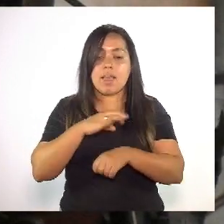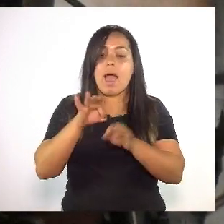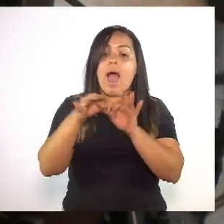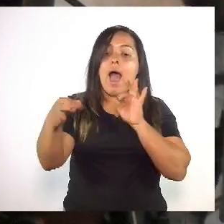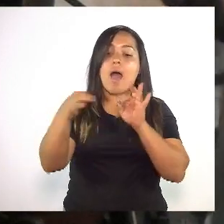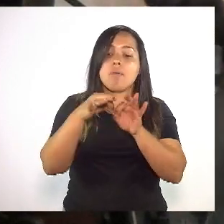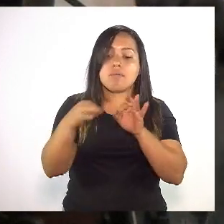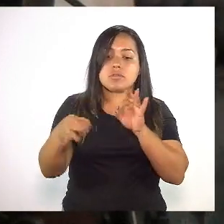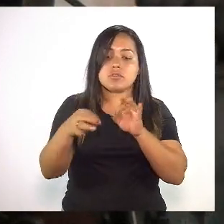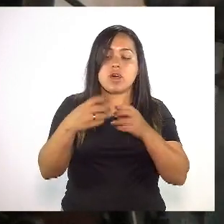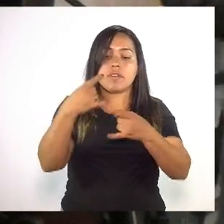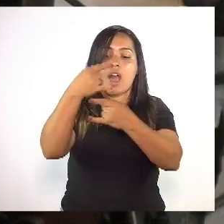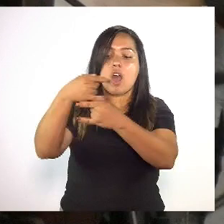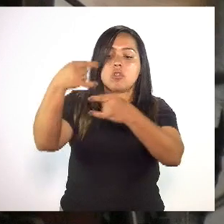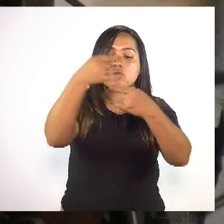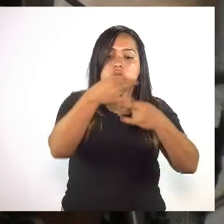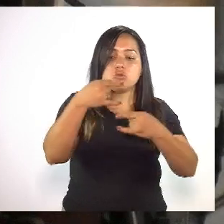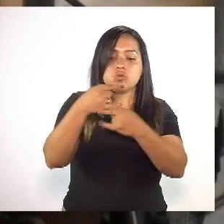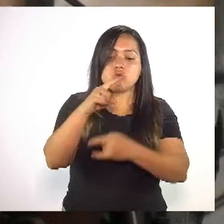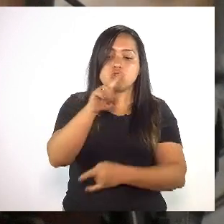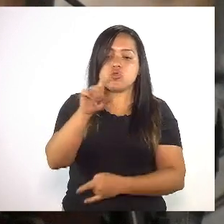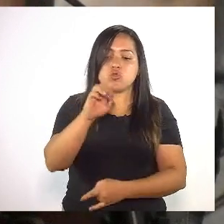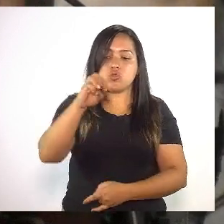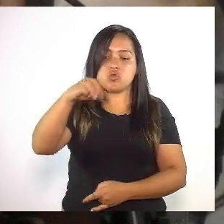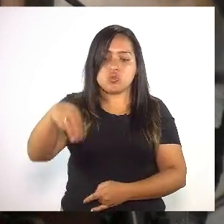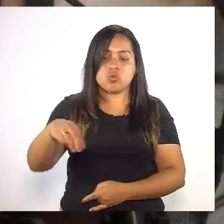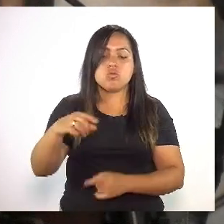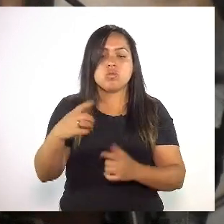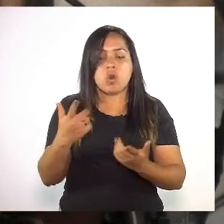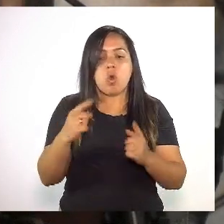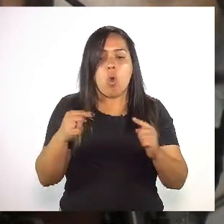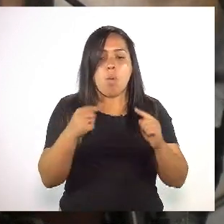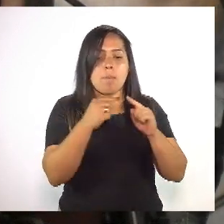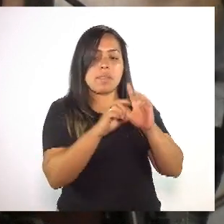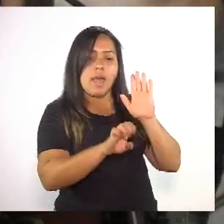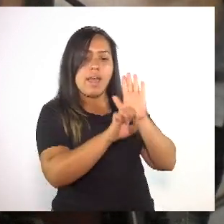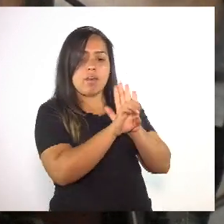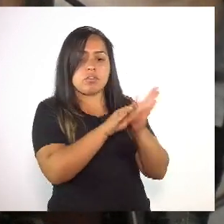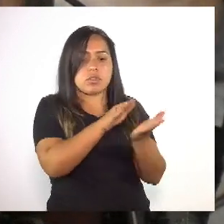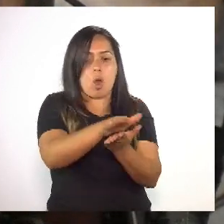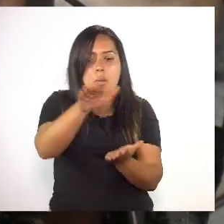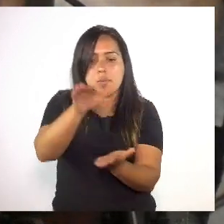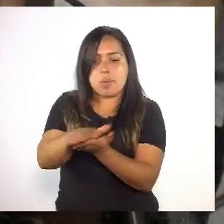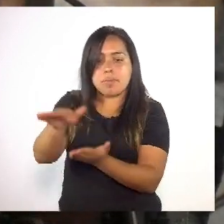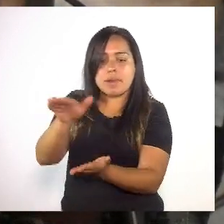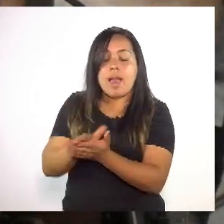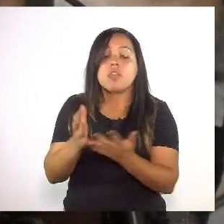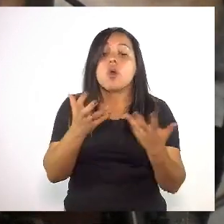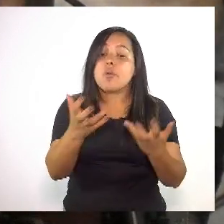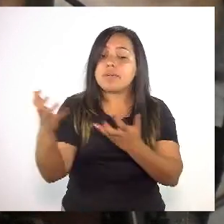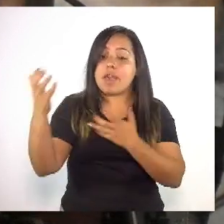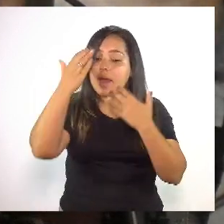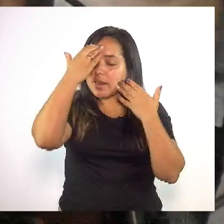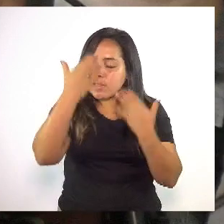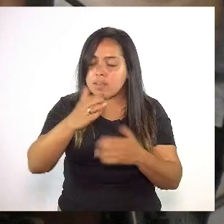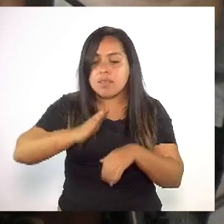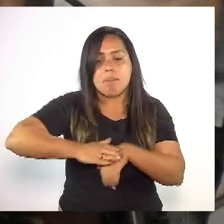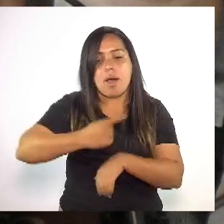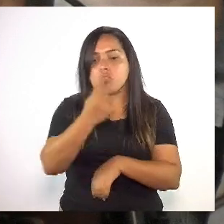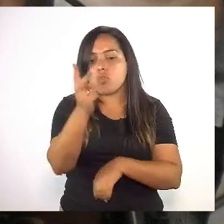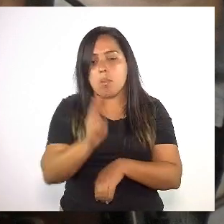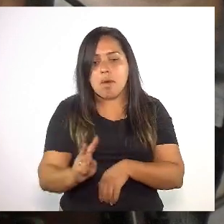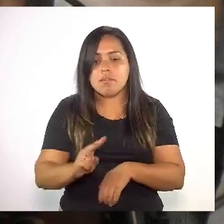Zoom, conforme o edital publicado. Quero agradecer mais uma vez a presença dos senhores deputados, deputado